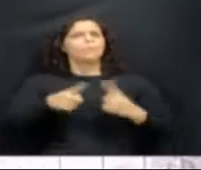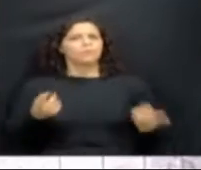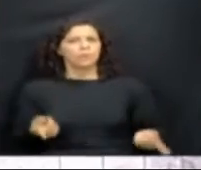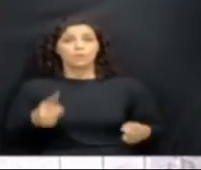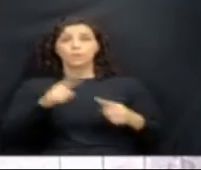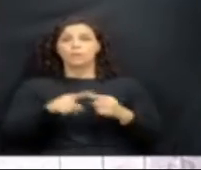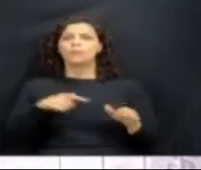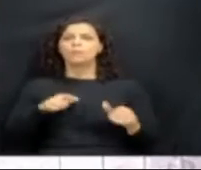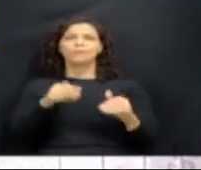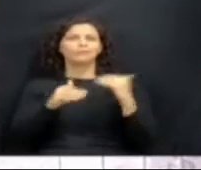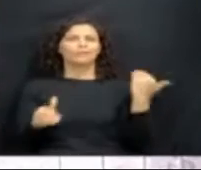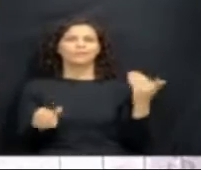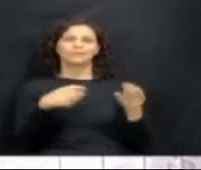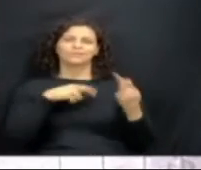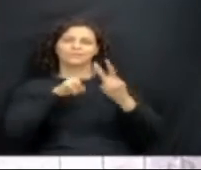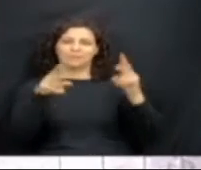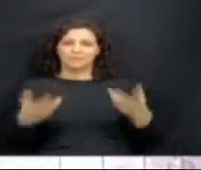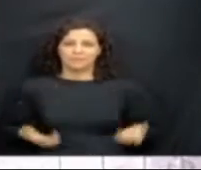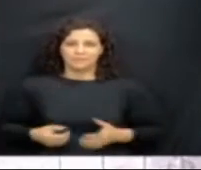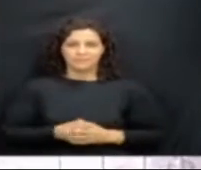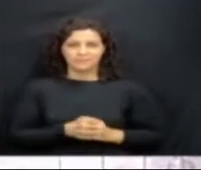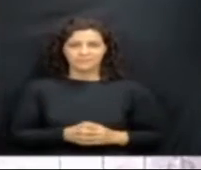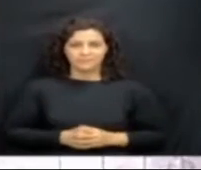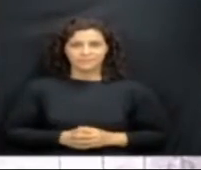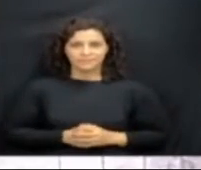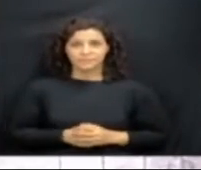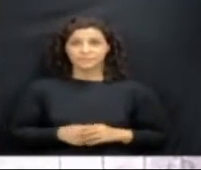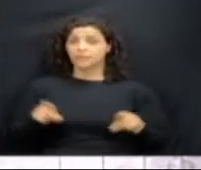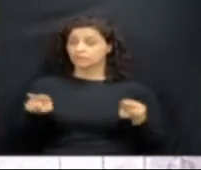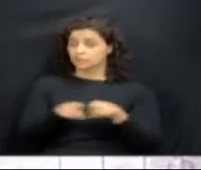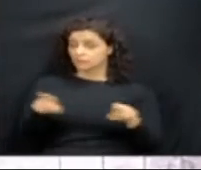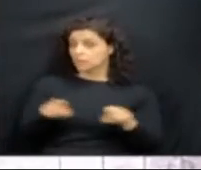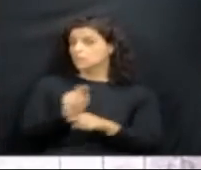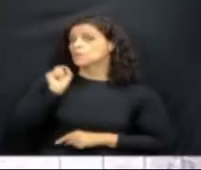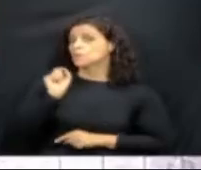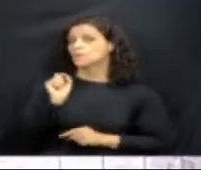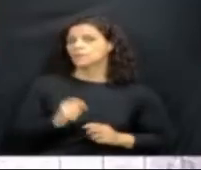Porque tem incompatibilidade com o tema. Mais ainda,